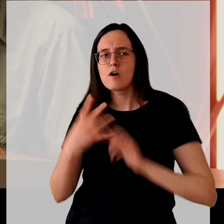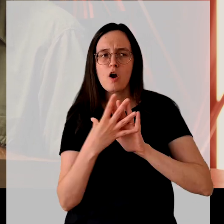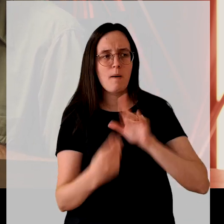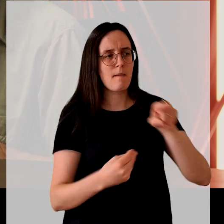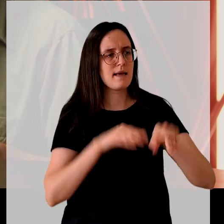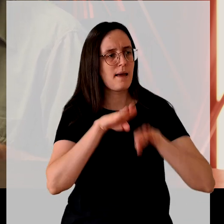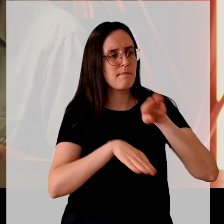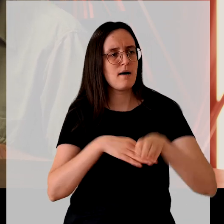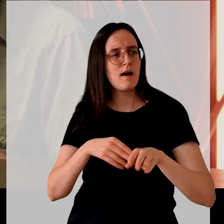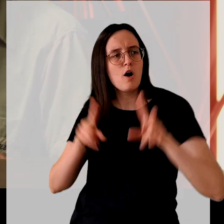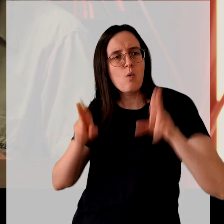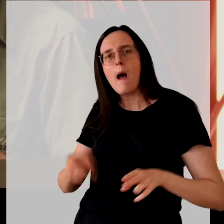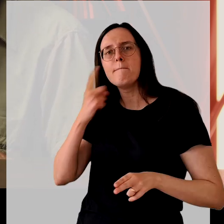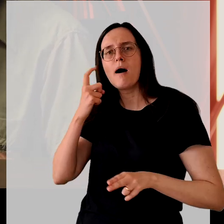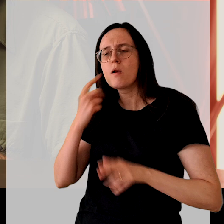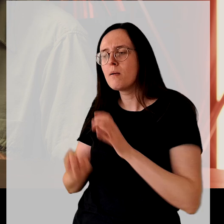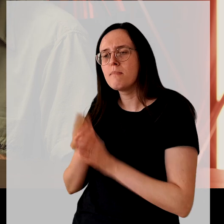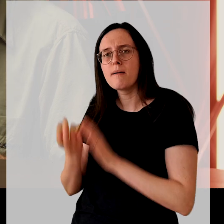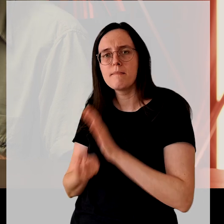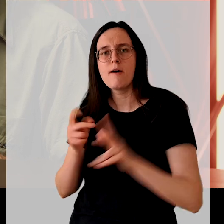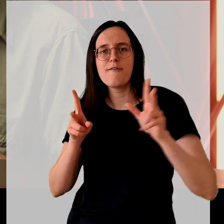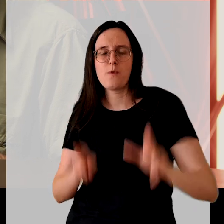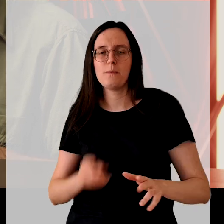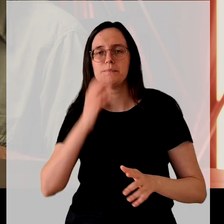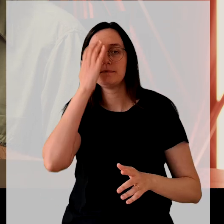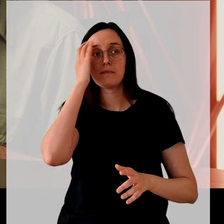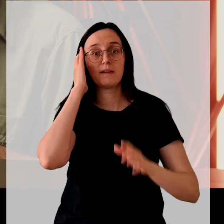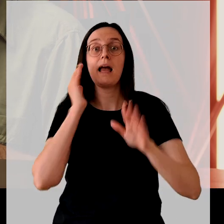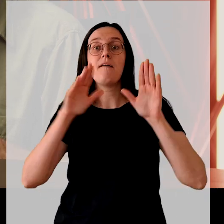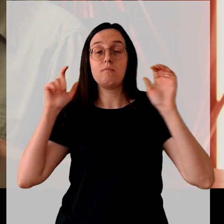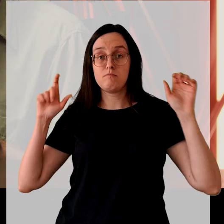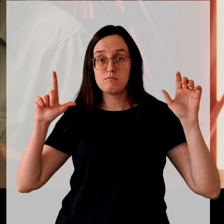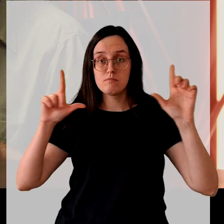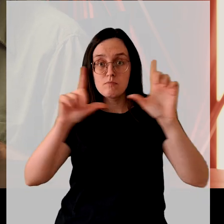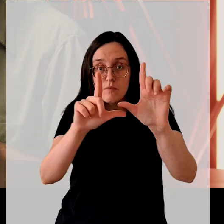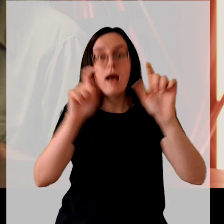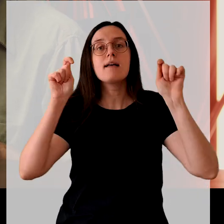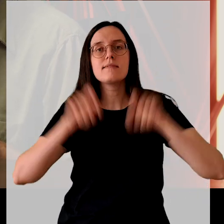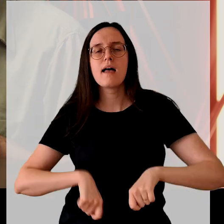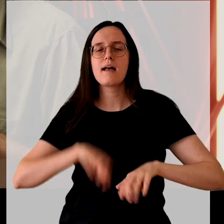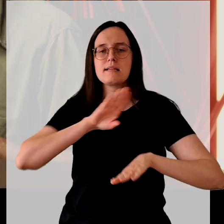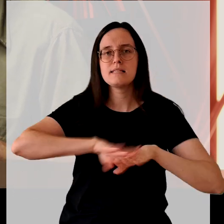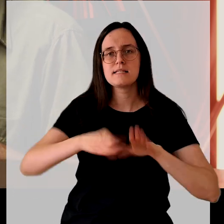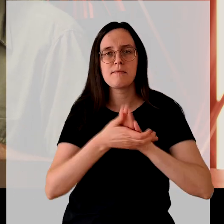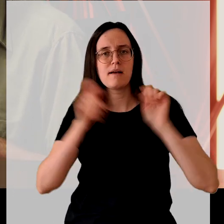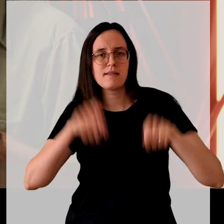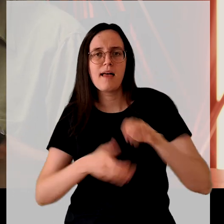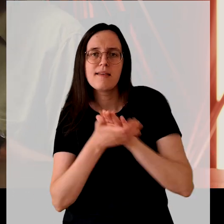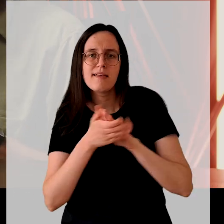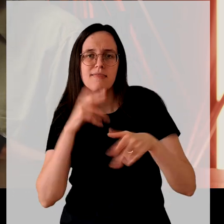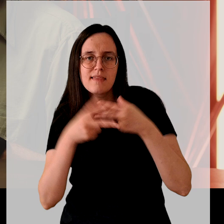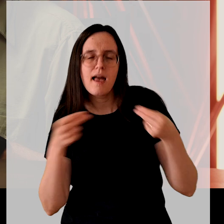som do sapato para colocar limpo de volta nessa cena, né? E nos planos fechados dá para a pessoa fazer sem sapato, dá para fazer com